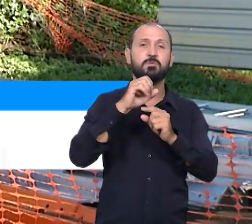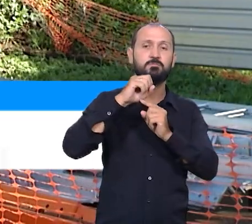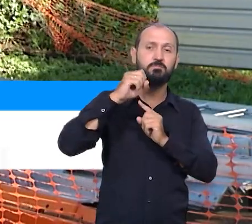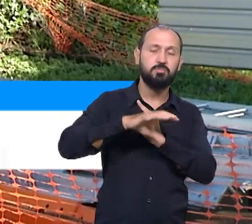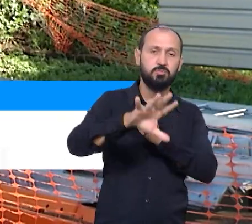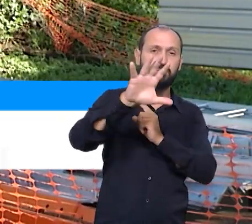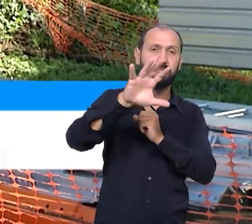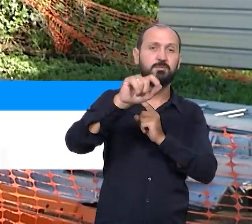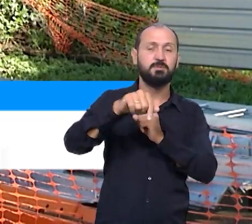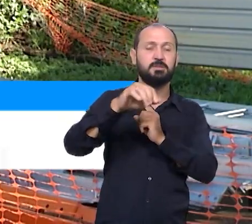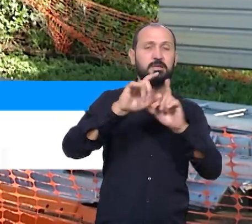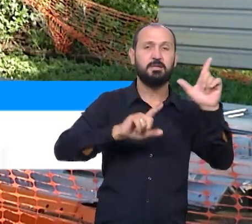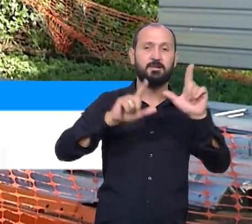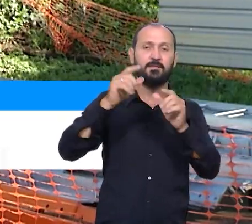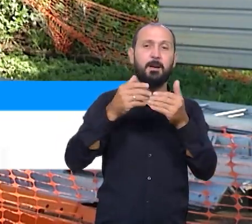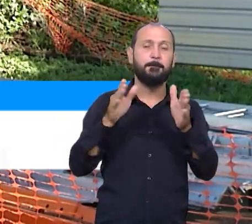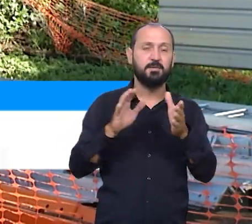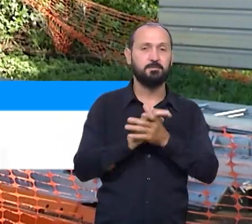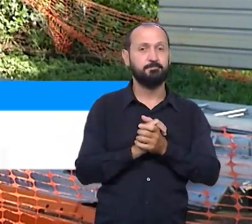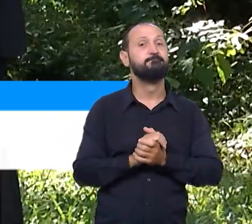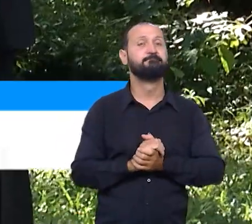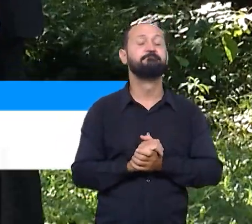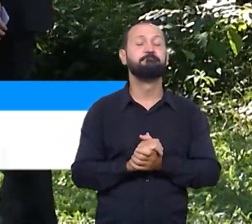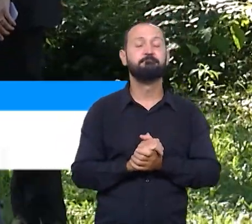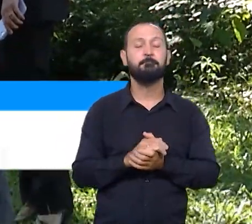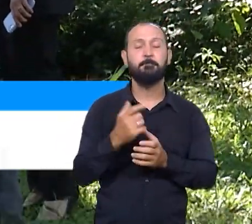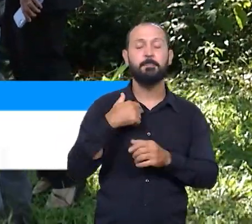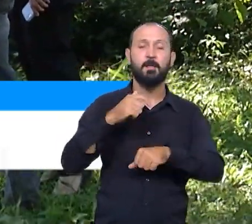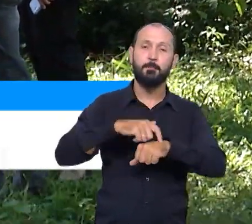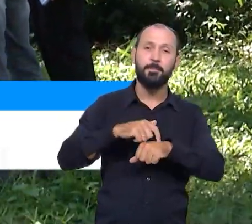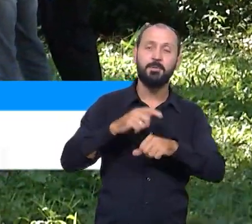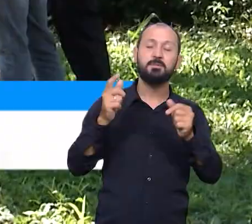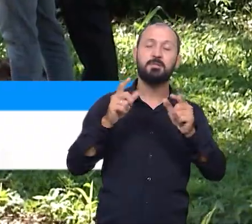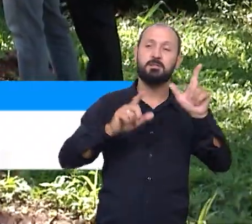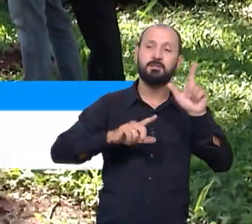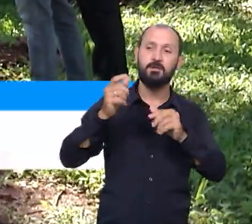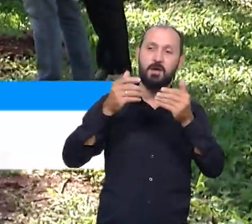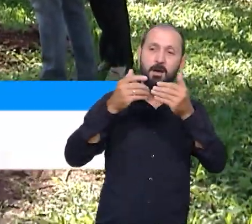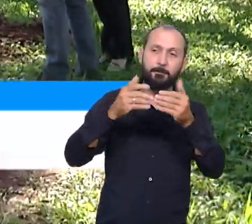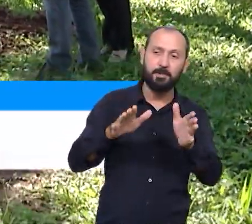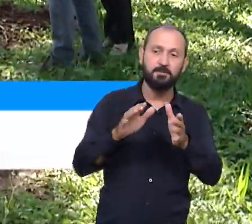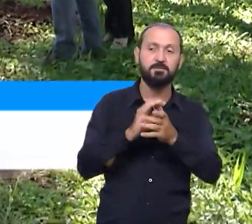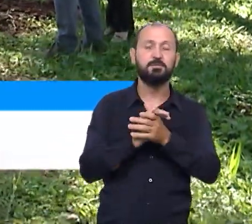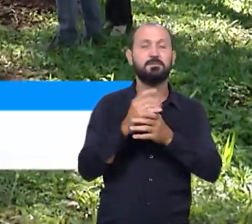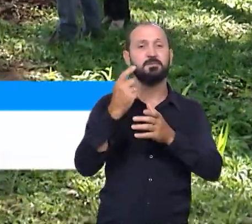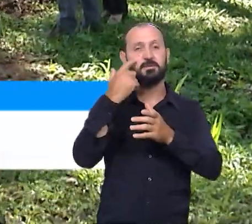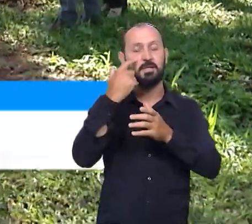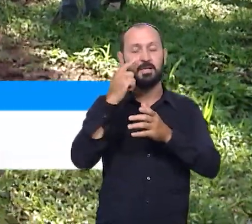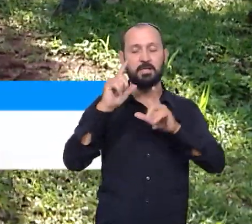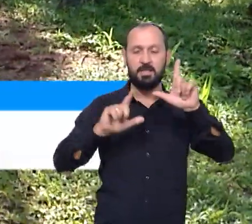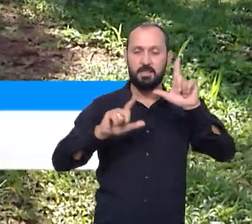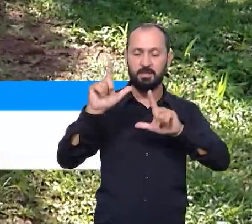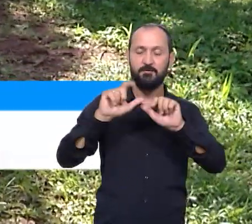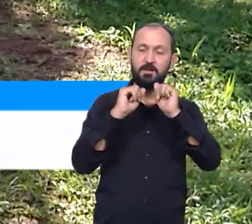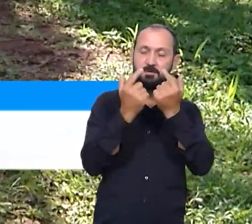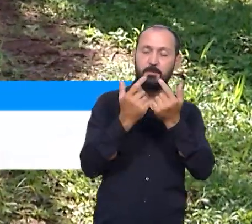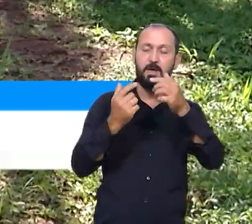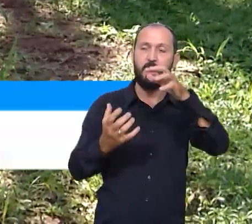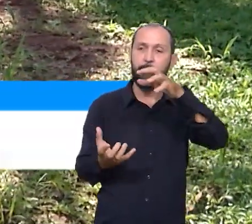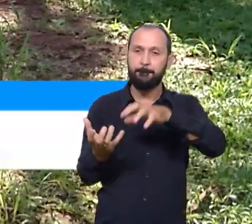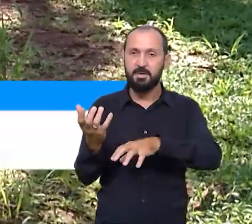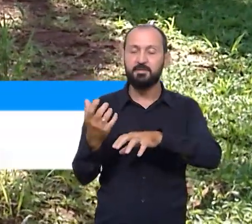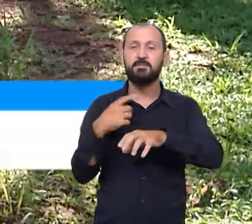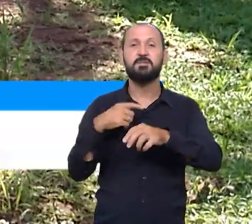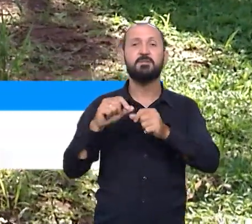e poder transmitir o sinal da TV aberta. Feito isso, o sinal de TV aberta da TV Assembleia,